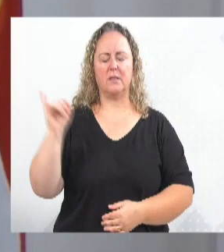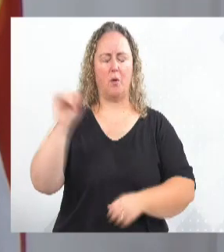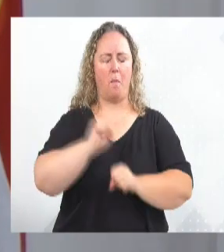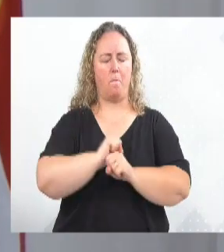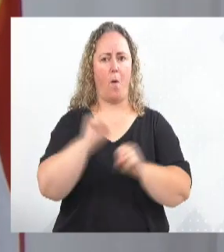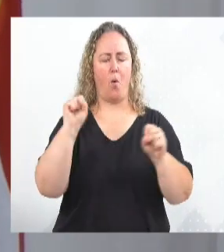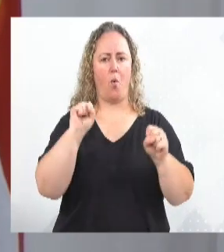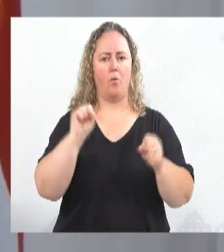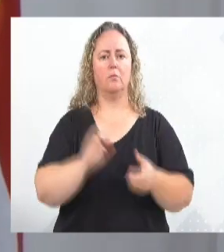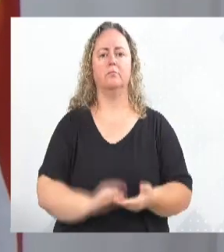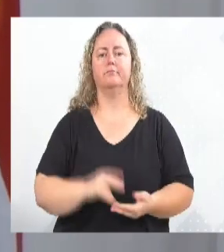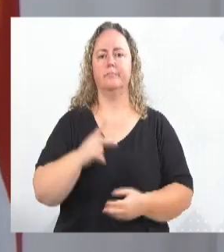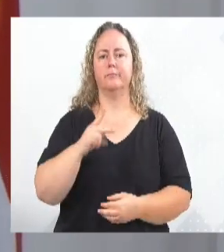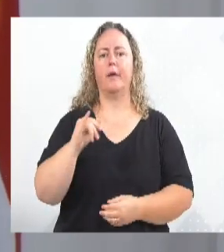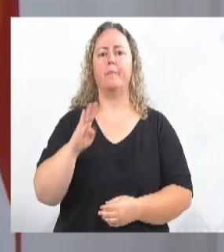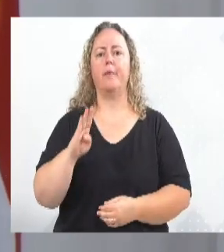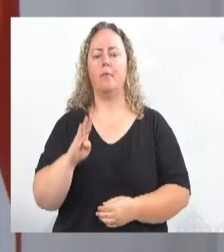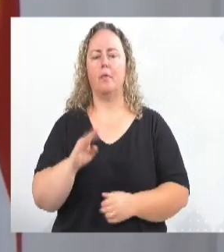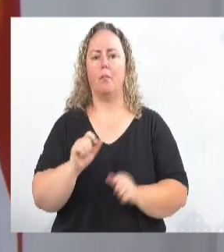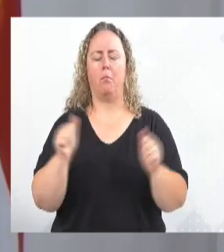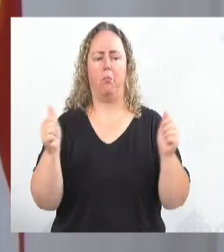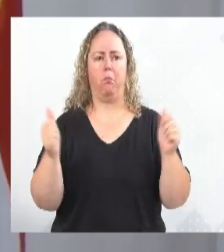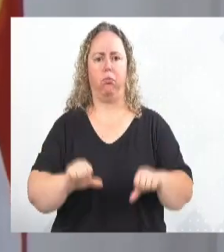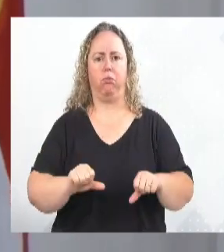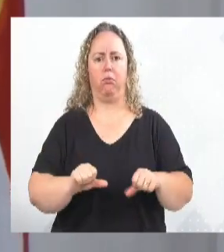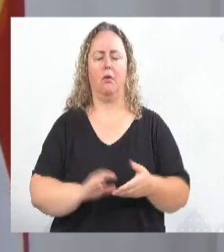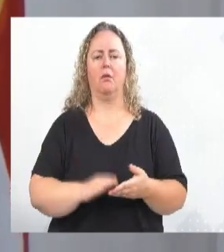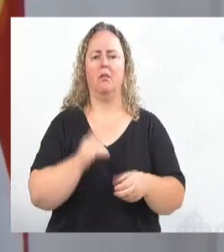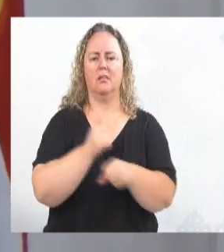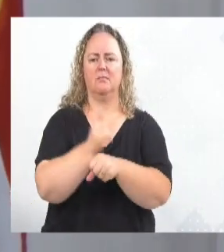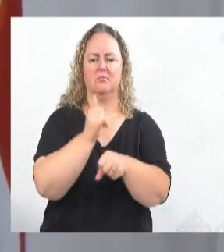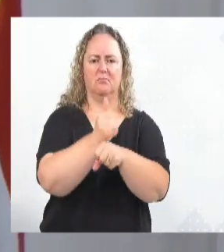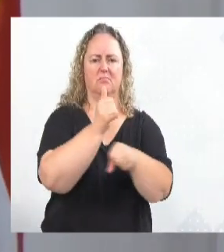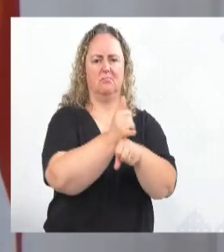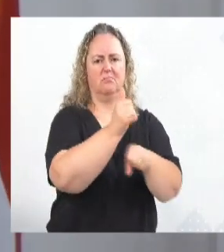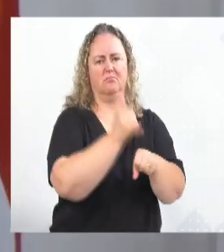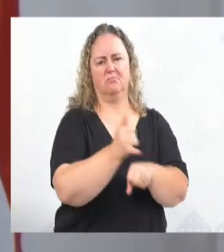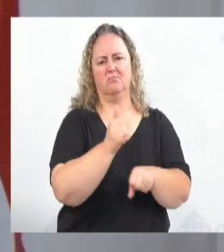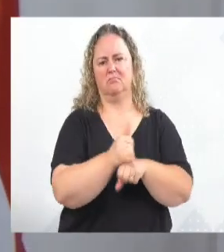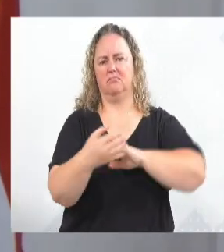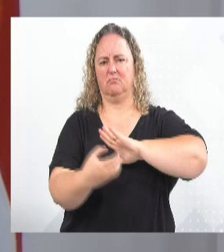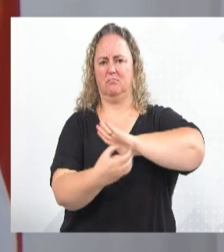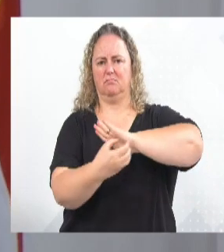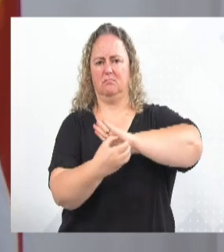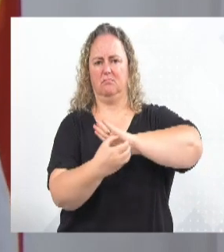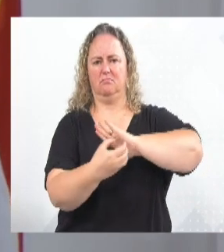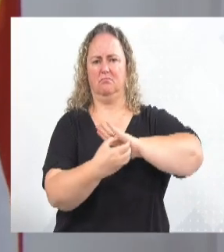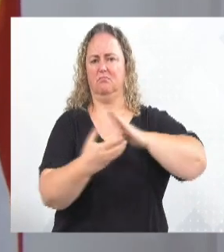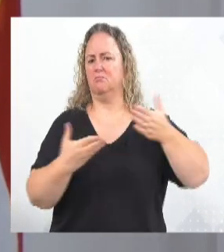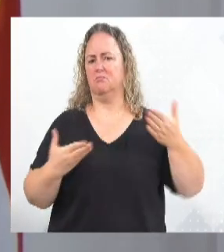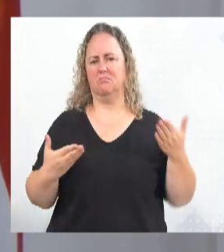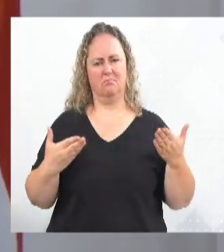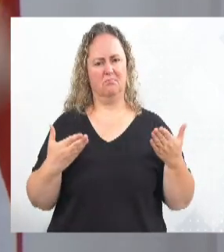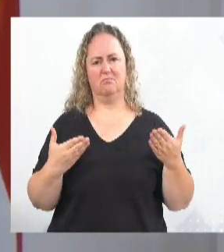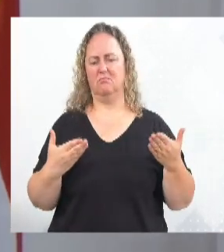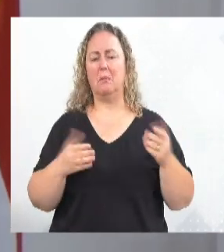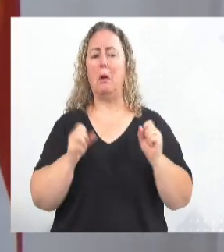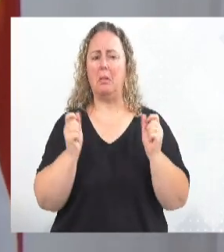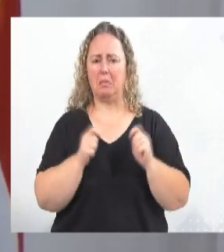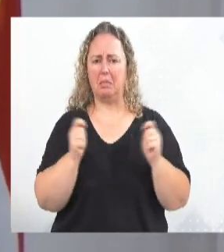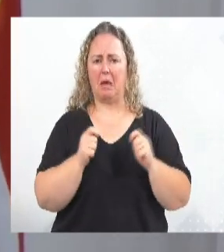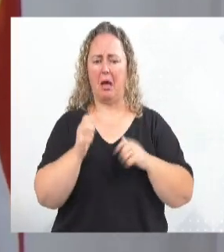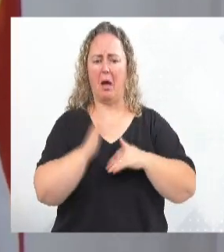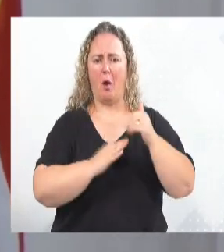conto, é um faz de conta. A gente está enganando a população do Vale do Itajaí com a duplicação nesse formato. A obra pode até sair, mas